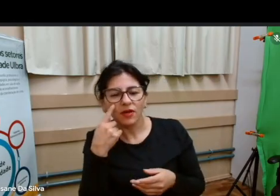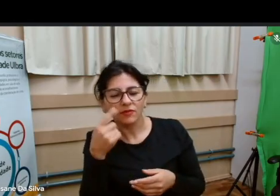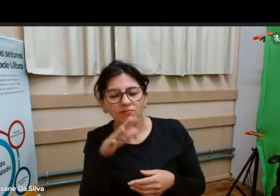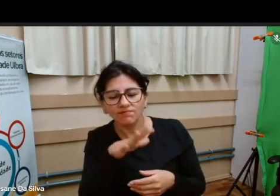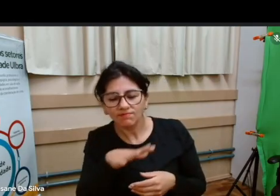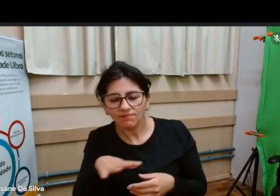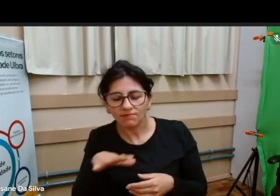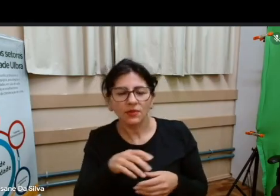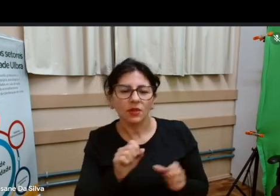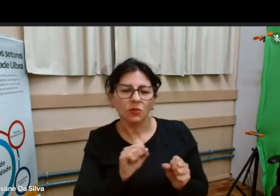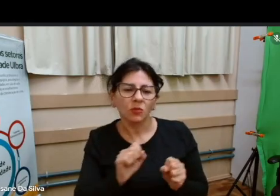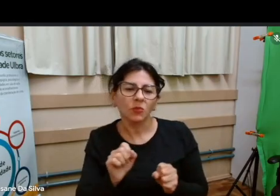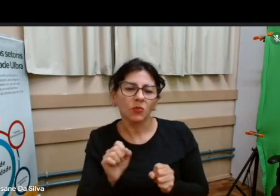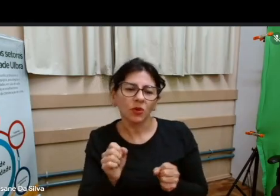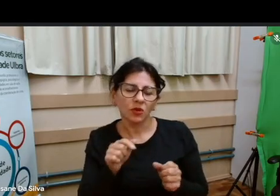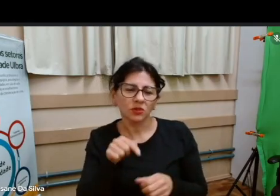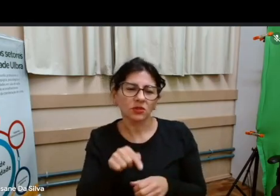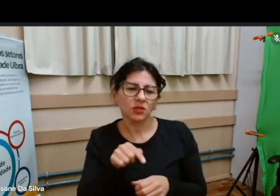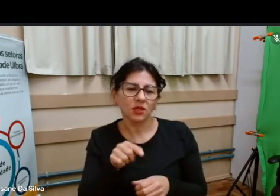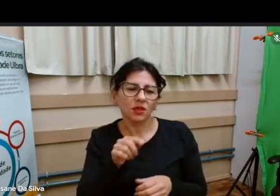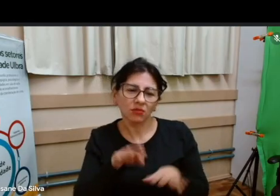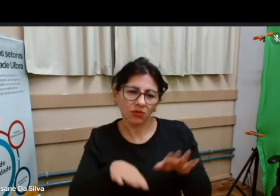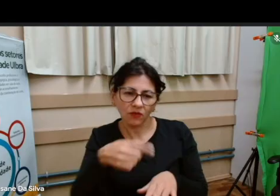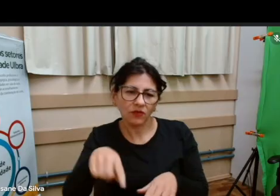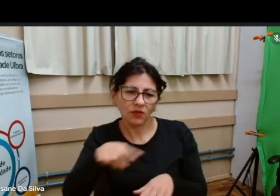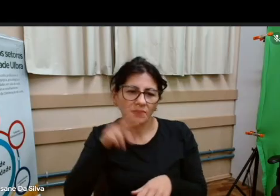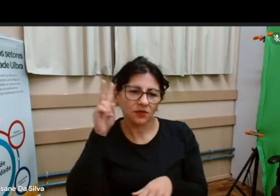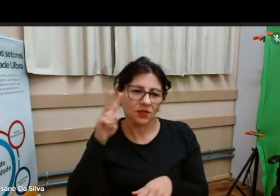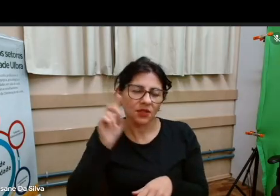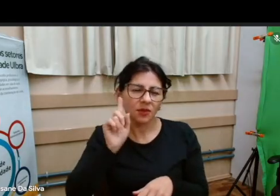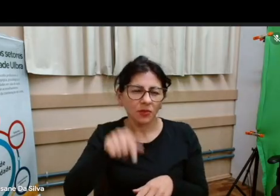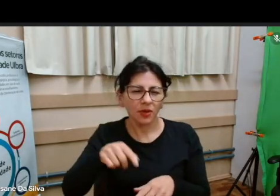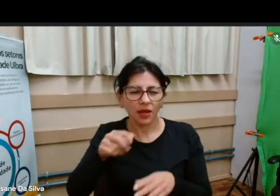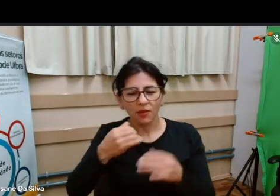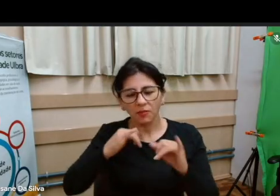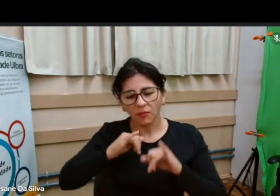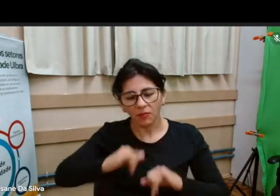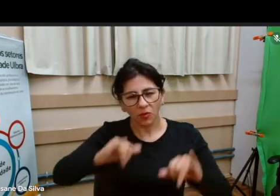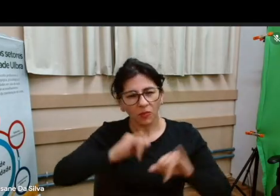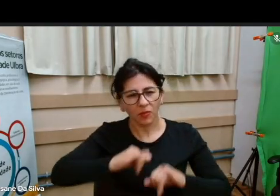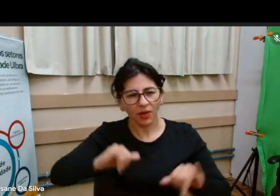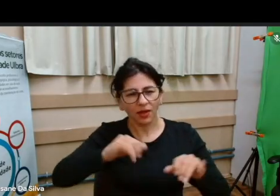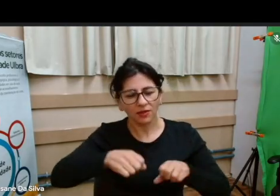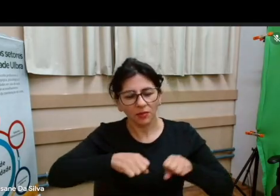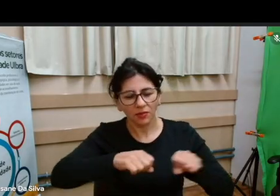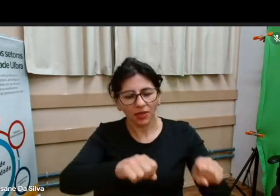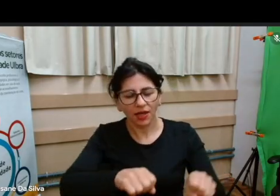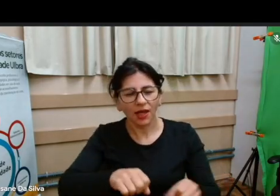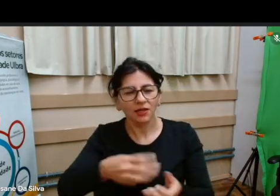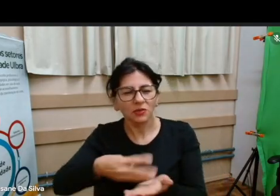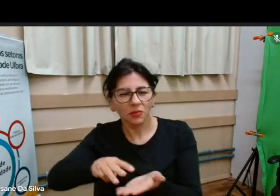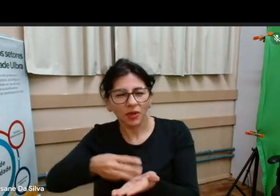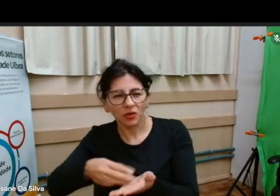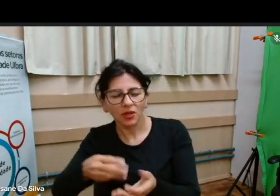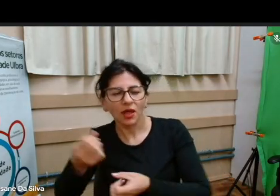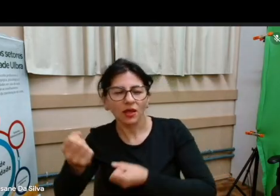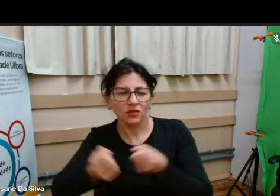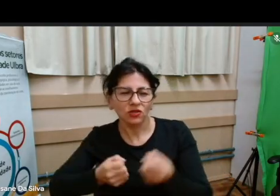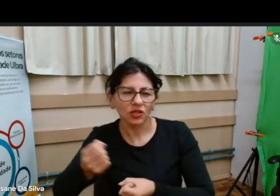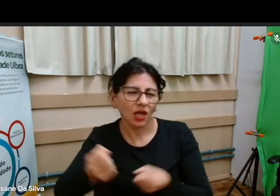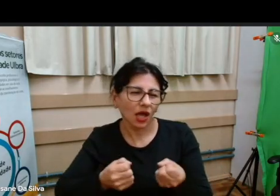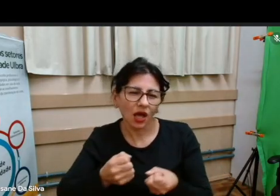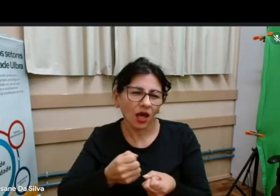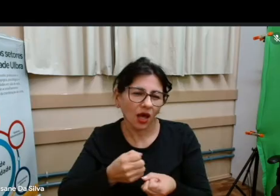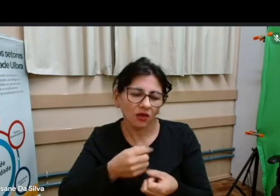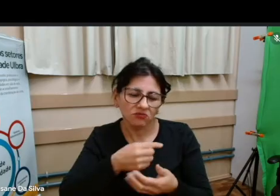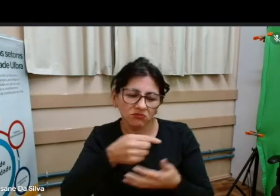tranquilamente talvez vocês lembrem né é propaganda de supermercado é propaganda de maionese é propaganda de automóvel é propaganda